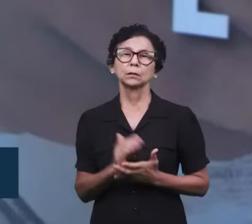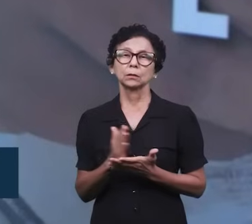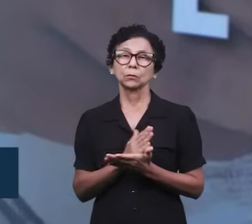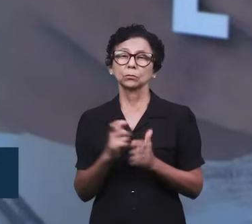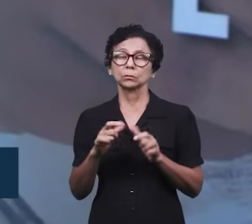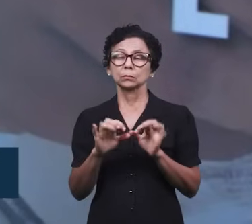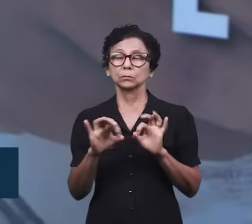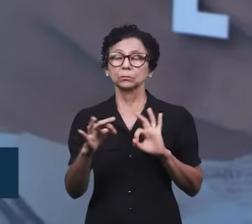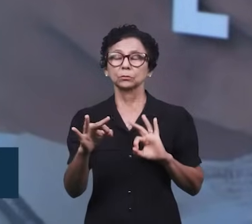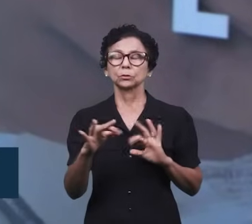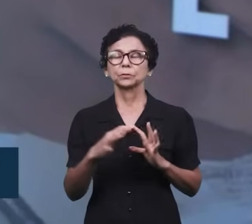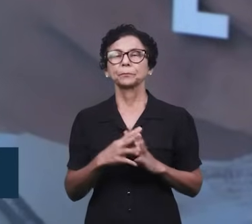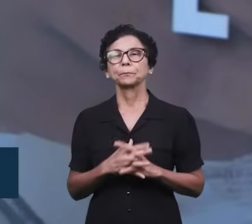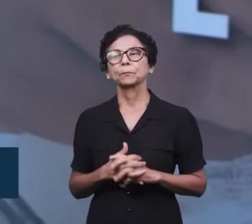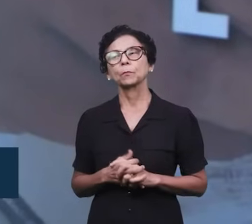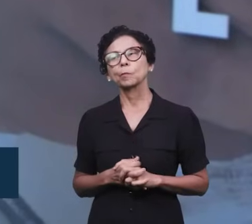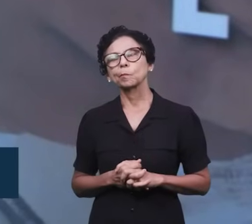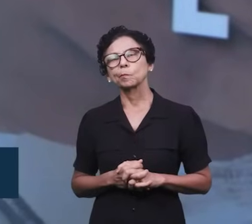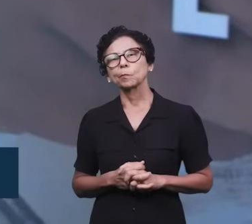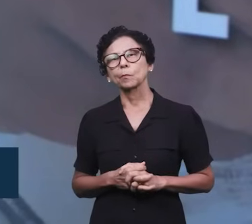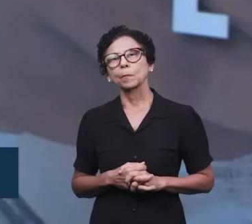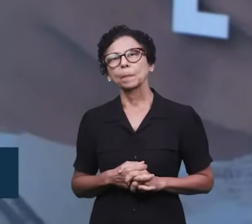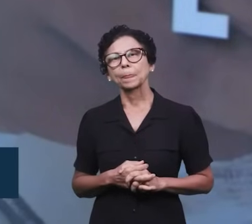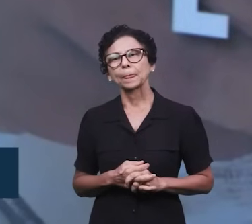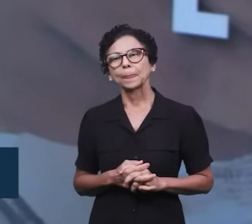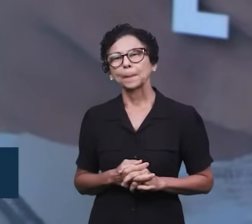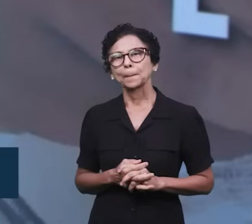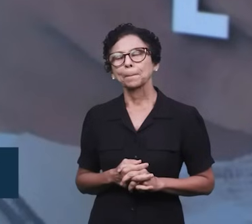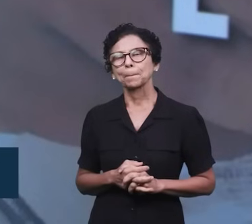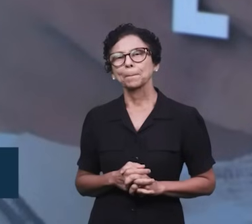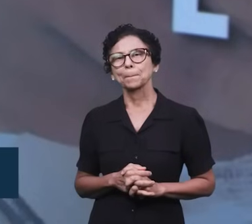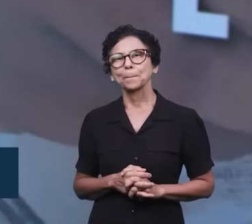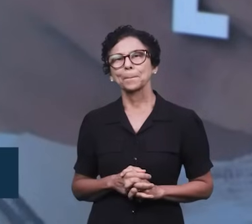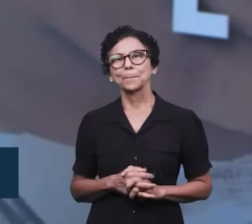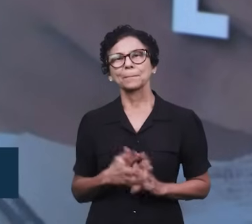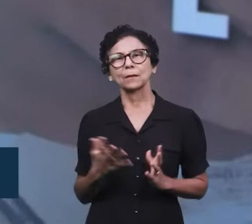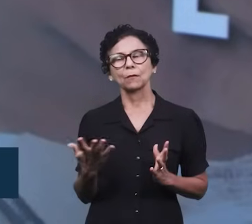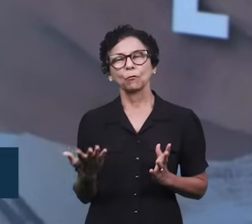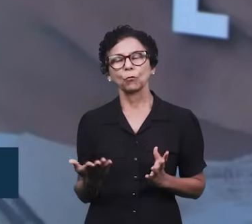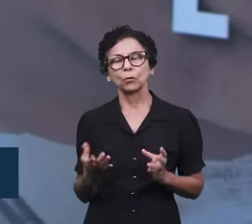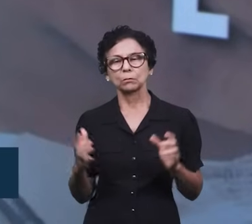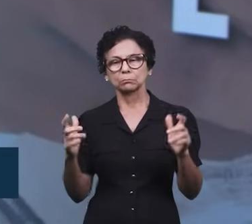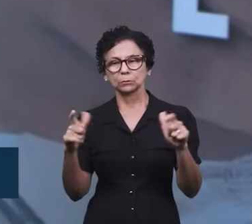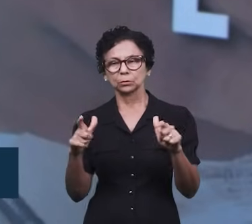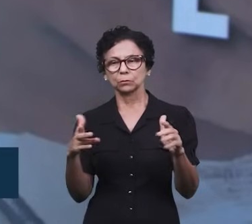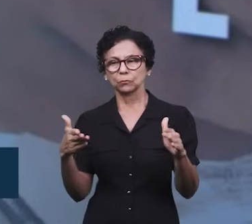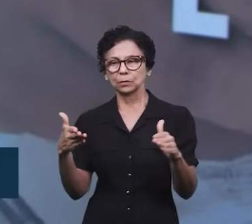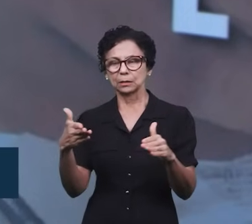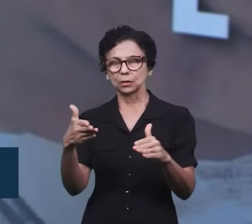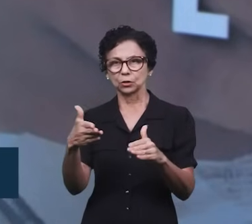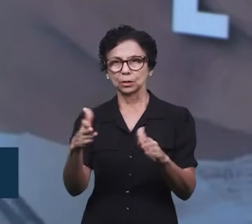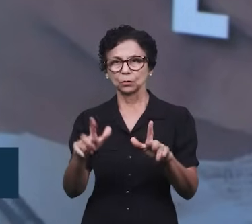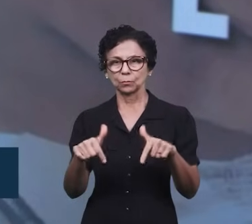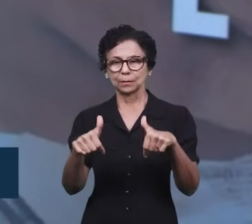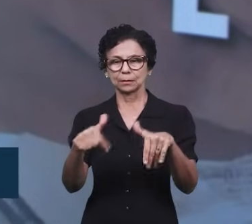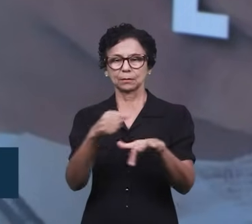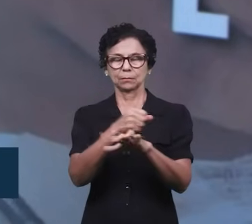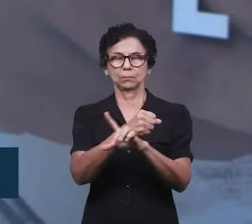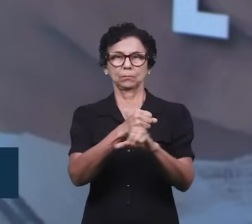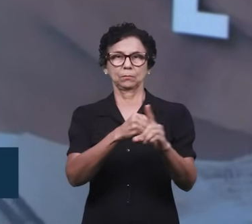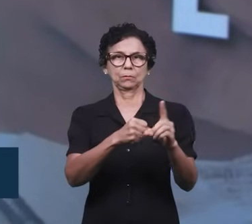longe. E você chega com essa oferta de uma ação